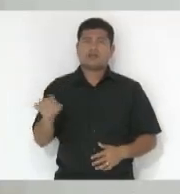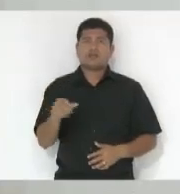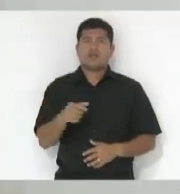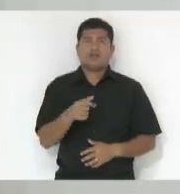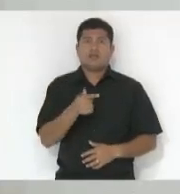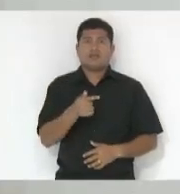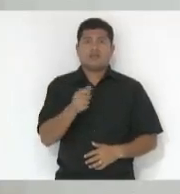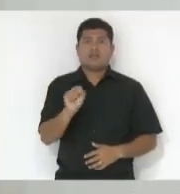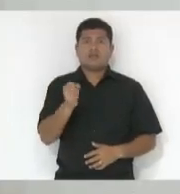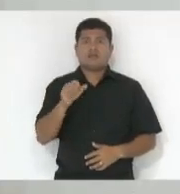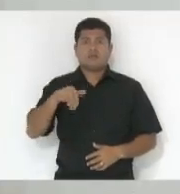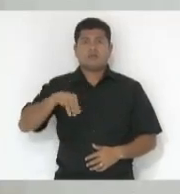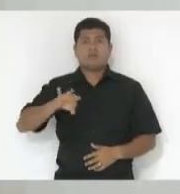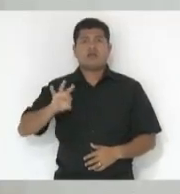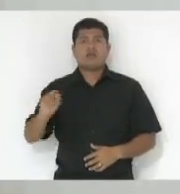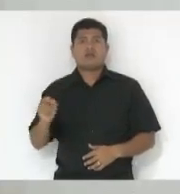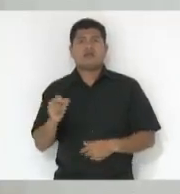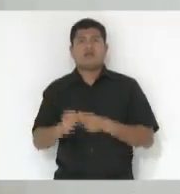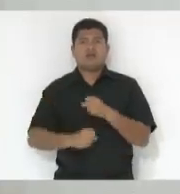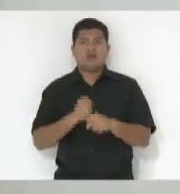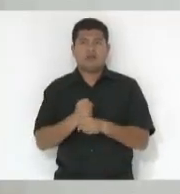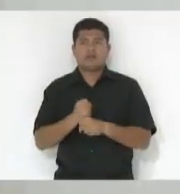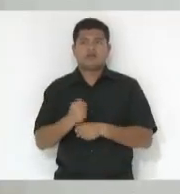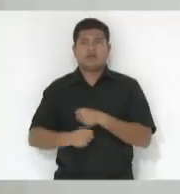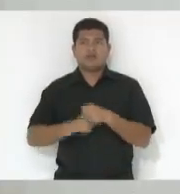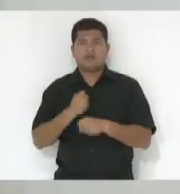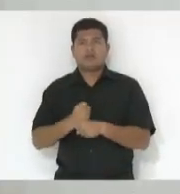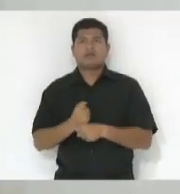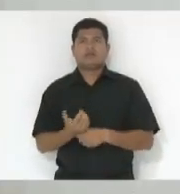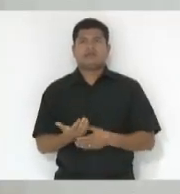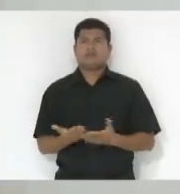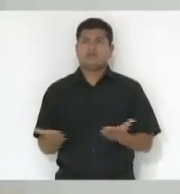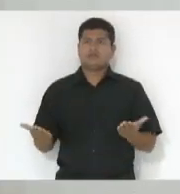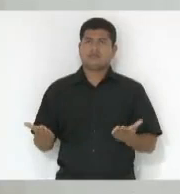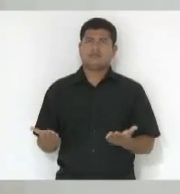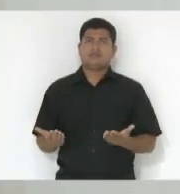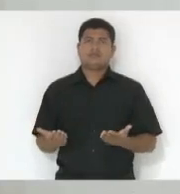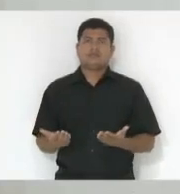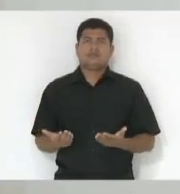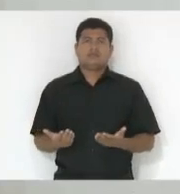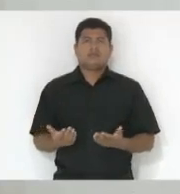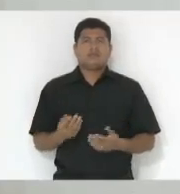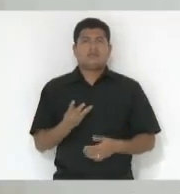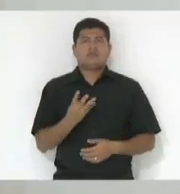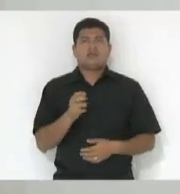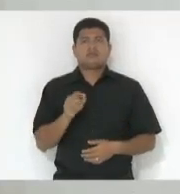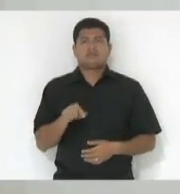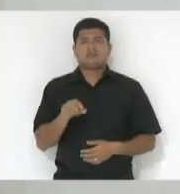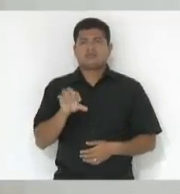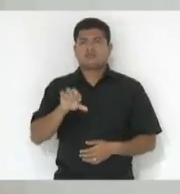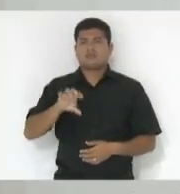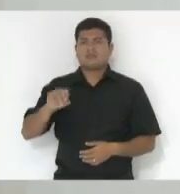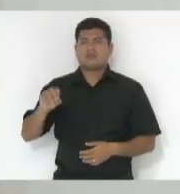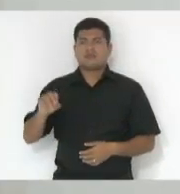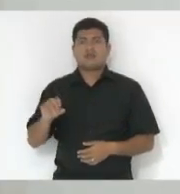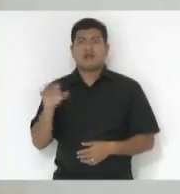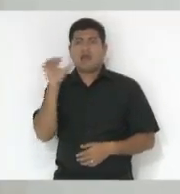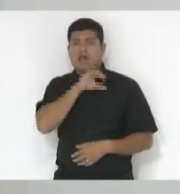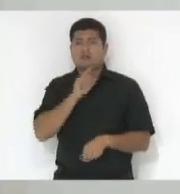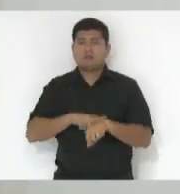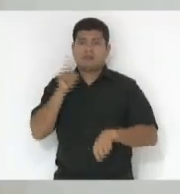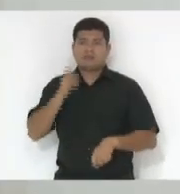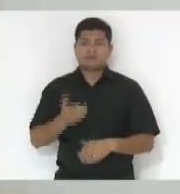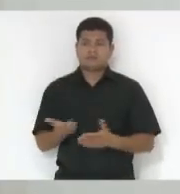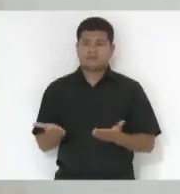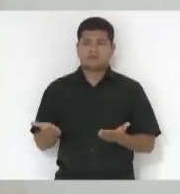de reais por ano. R$ 4.900 de aumento, de uma vez só.